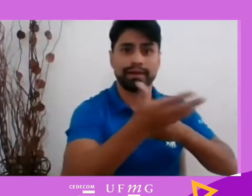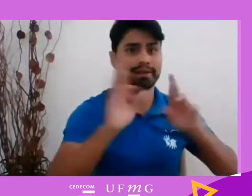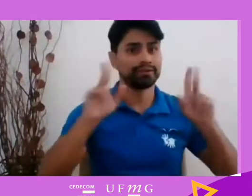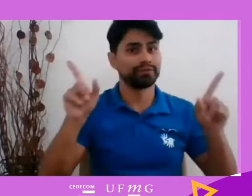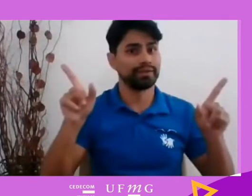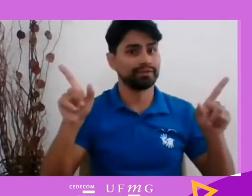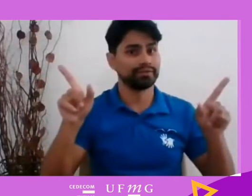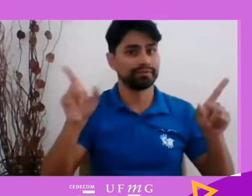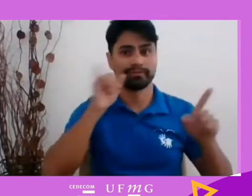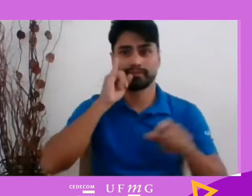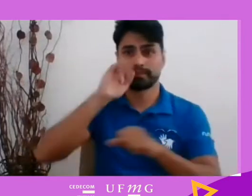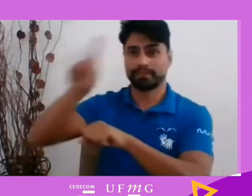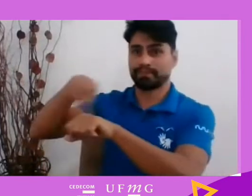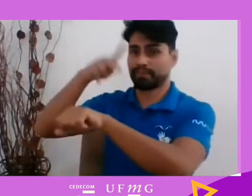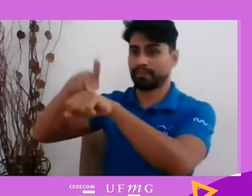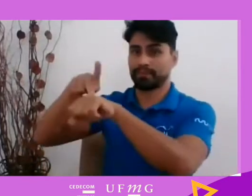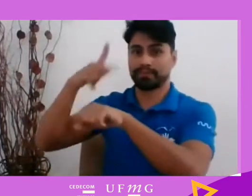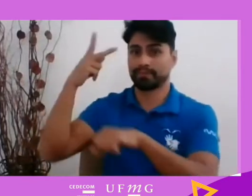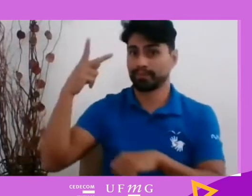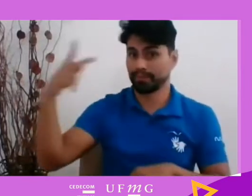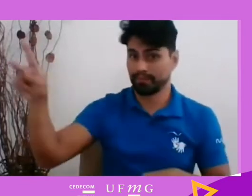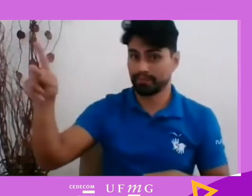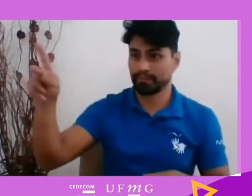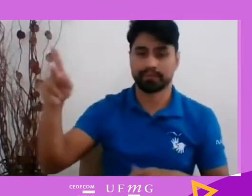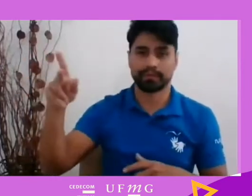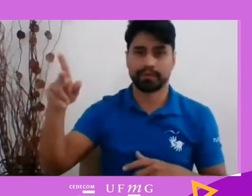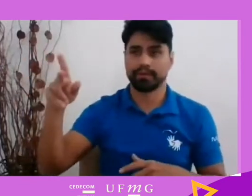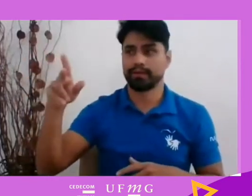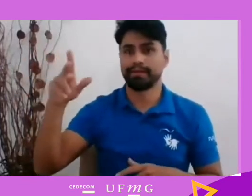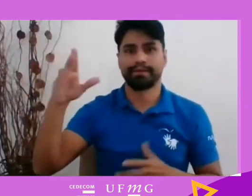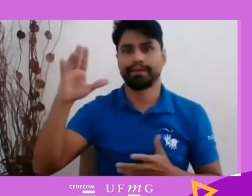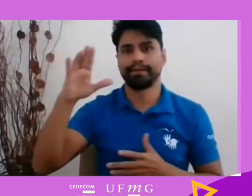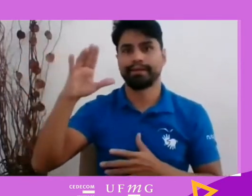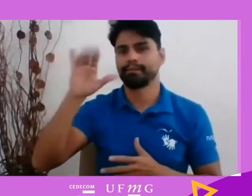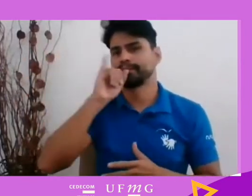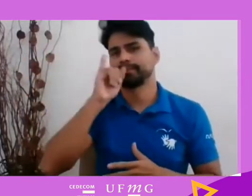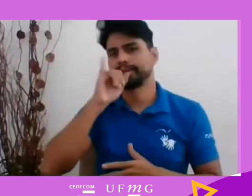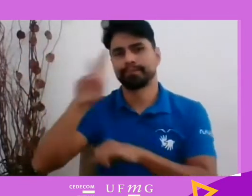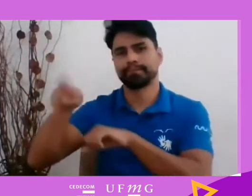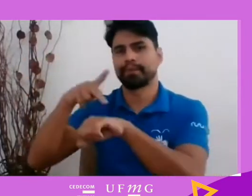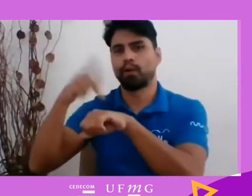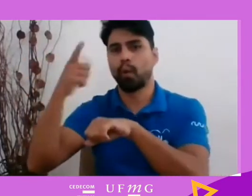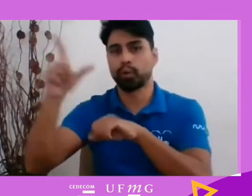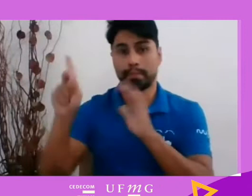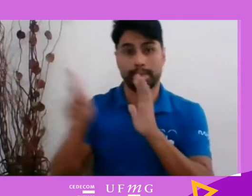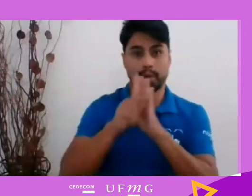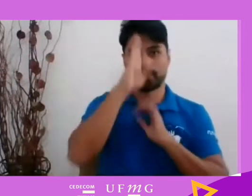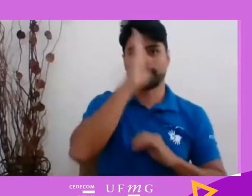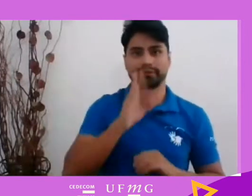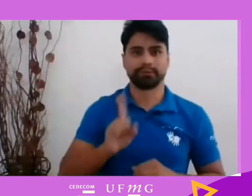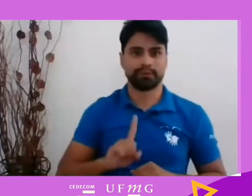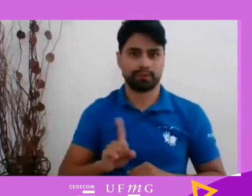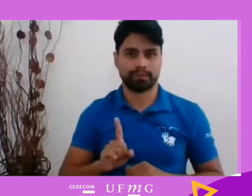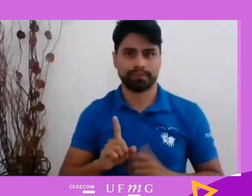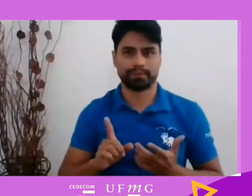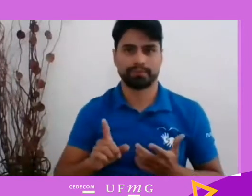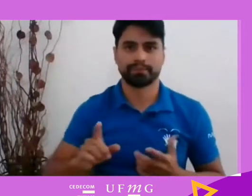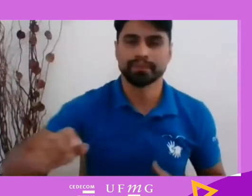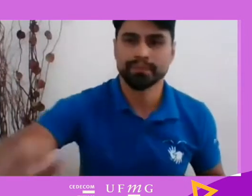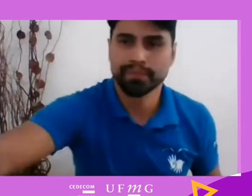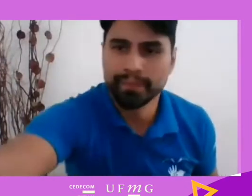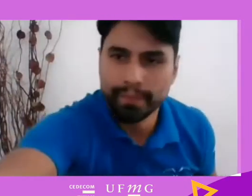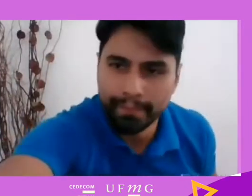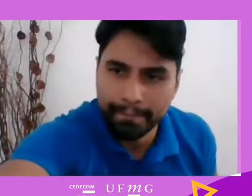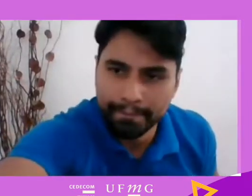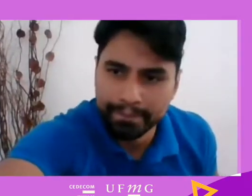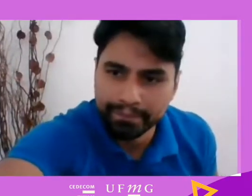estabelece mediação diferente, se é um país de língua nativa como o nosso, ou não, como é o caso de Timor-Leste, onde não é a maioria da população que